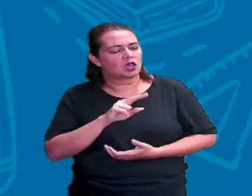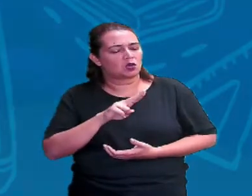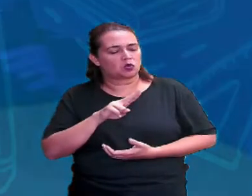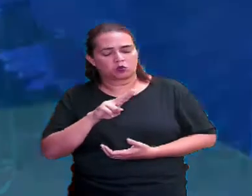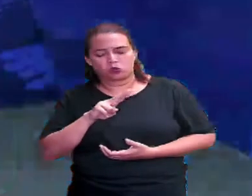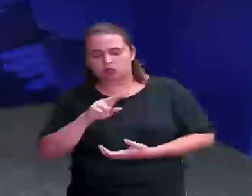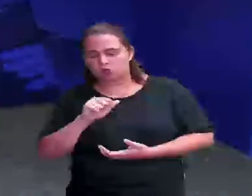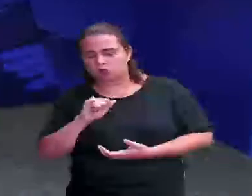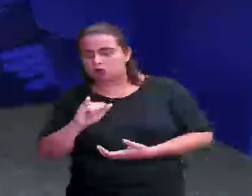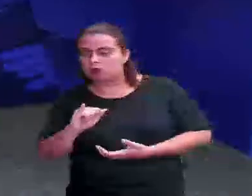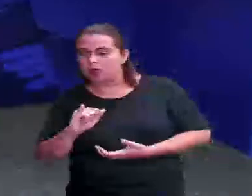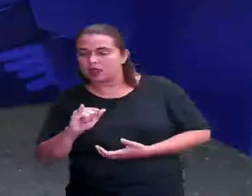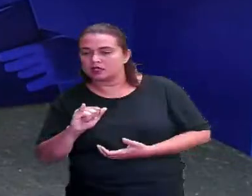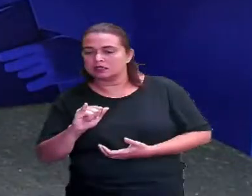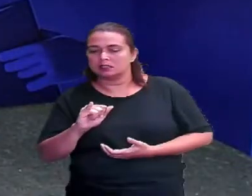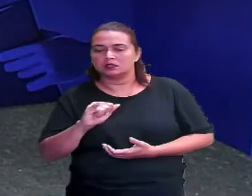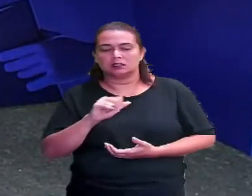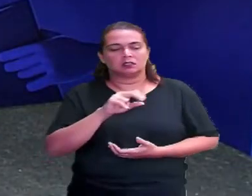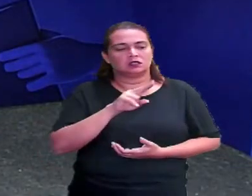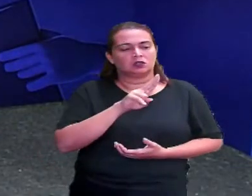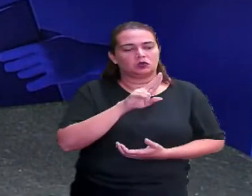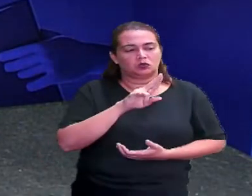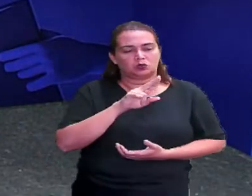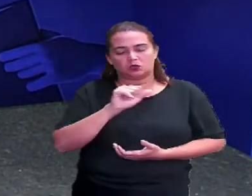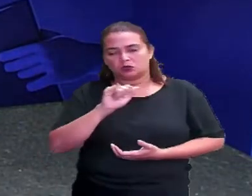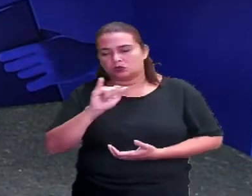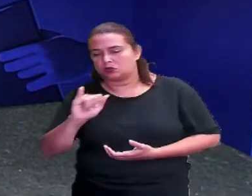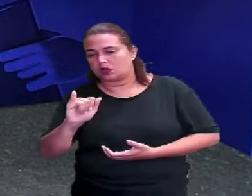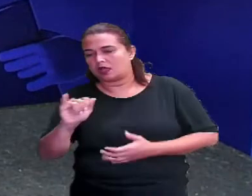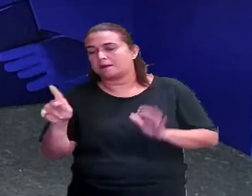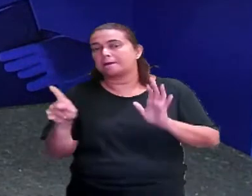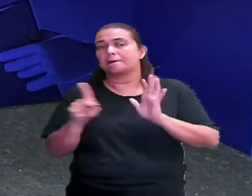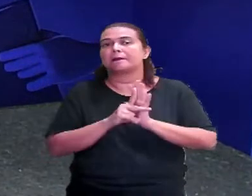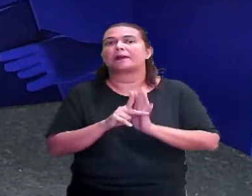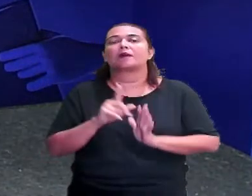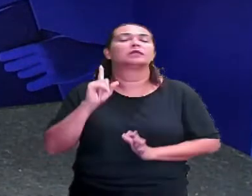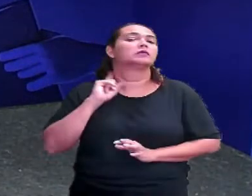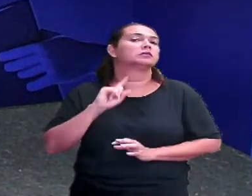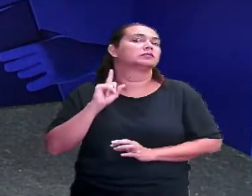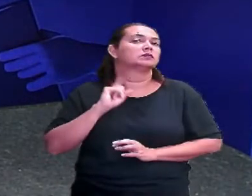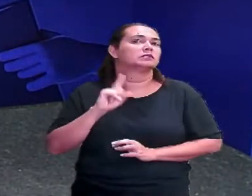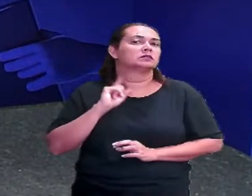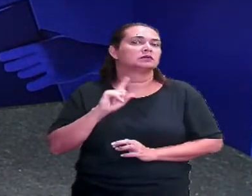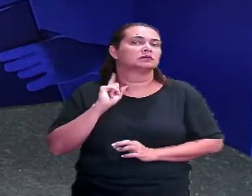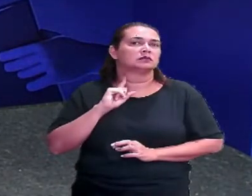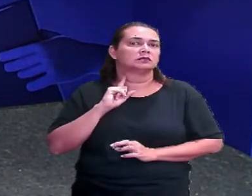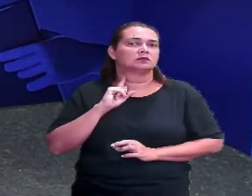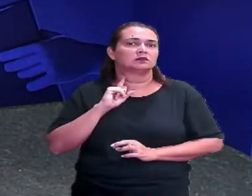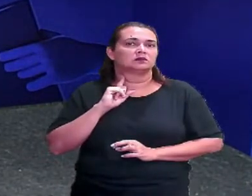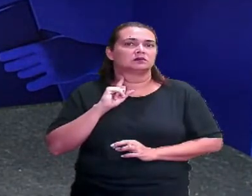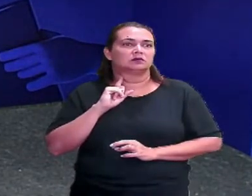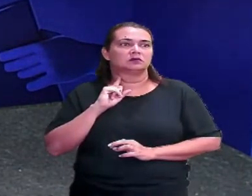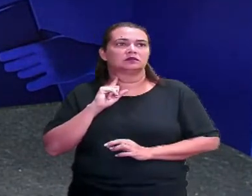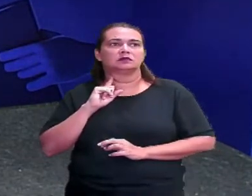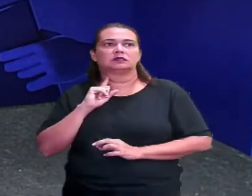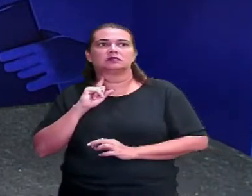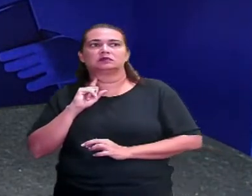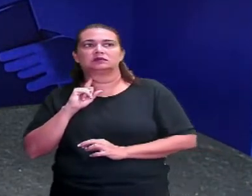um dialeto muito característico, é um sotaque muito característico do mineiro, né? Aí ele diz, uai, aí ele